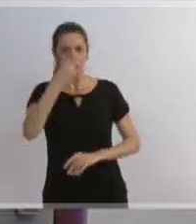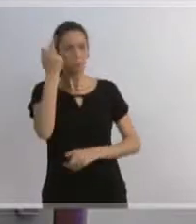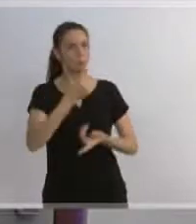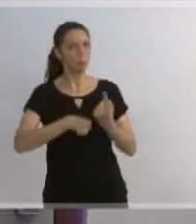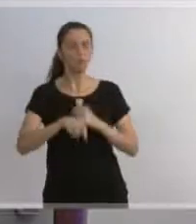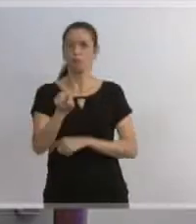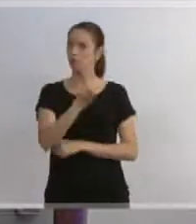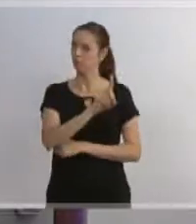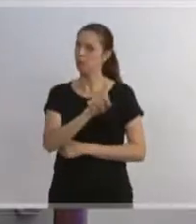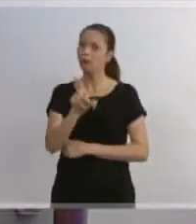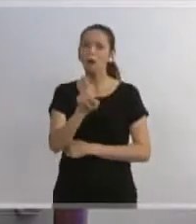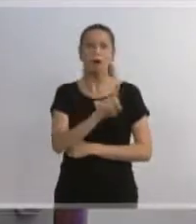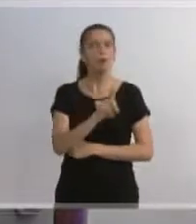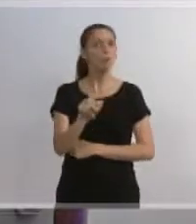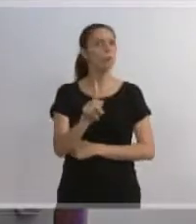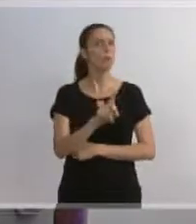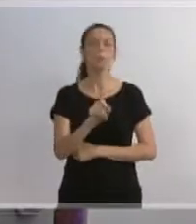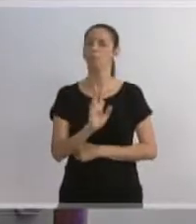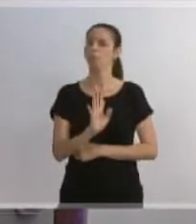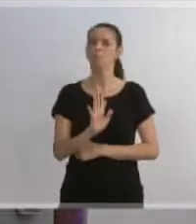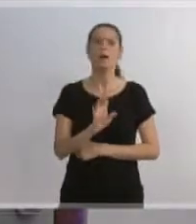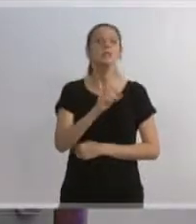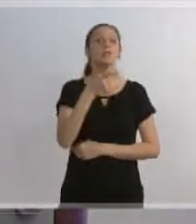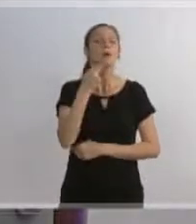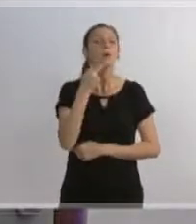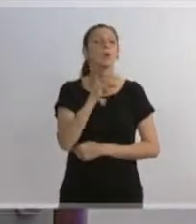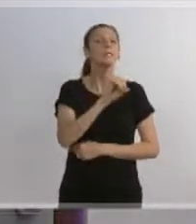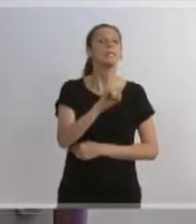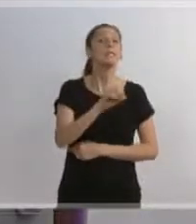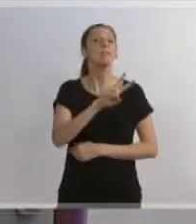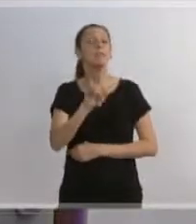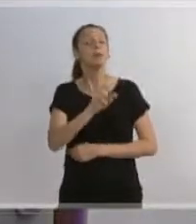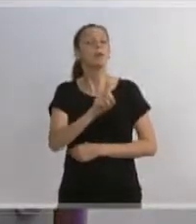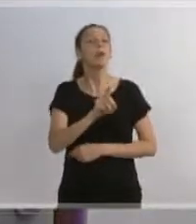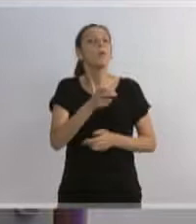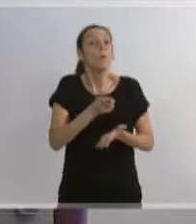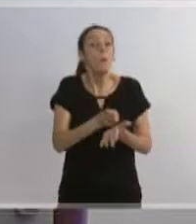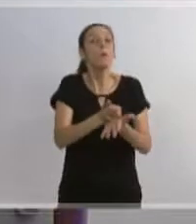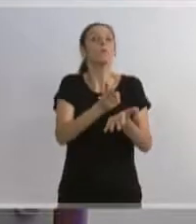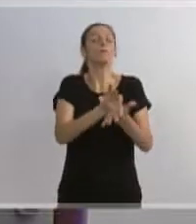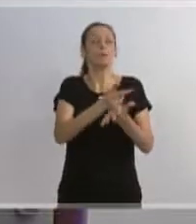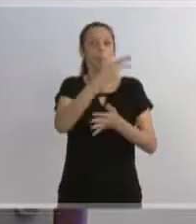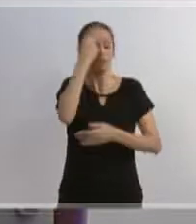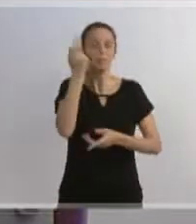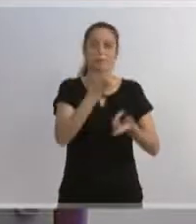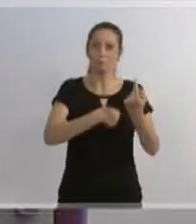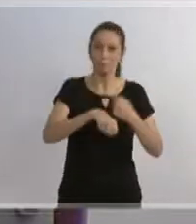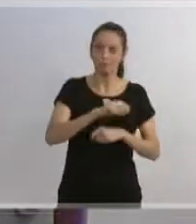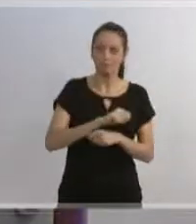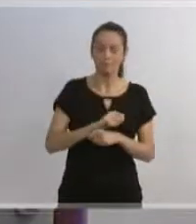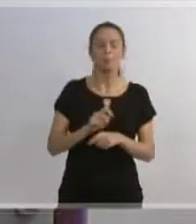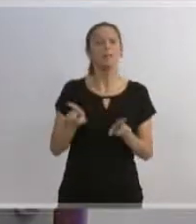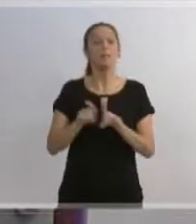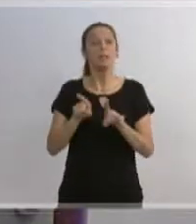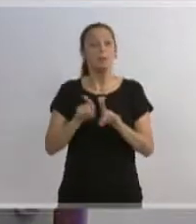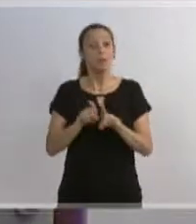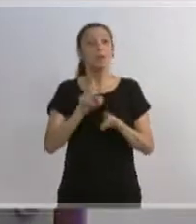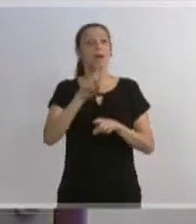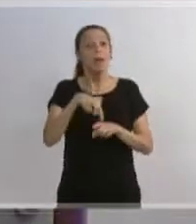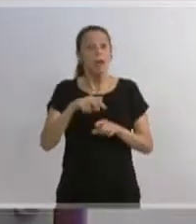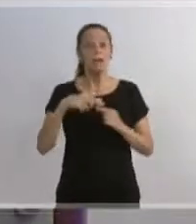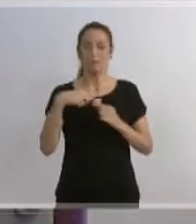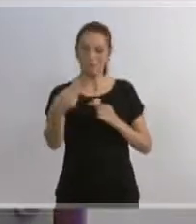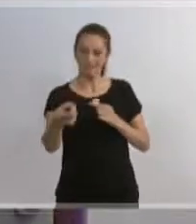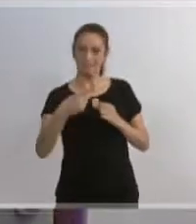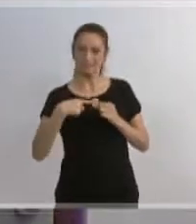foi votado isso. Muito pelo contrário, a manutenção do cobrador. E somente aquela linha também, depois de estudo feito, que nem muito bem falou o